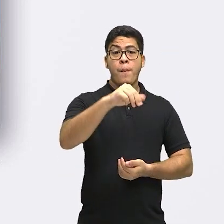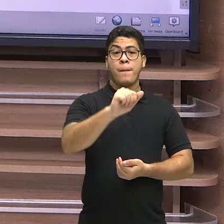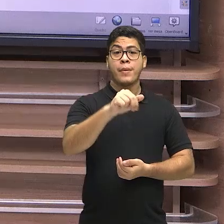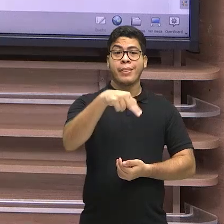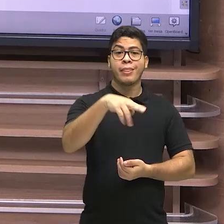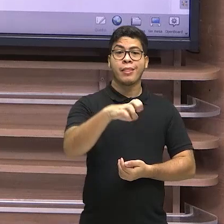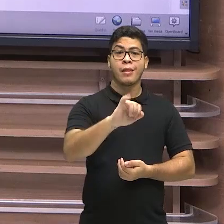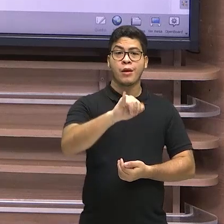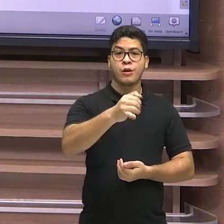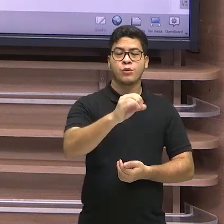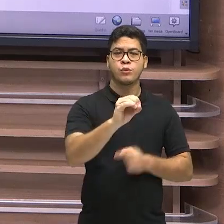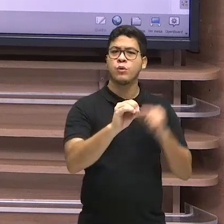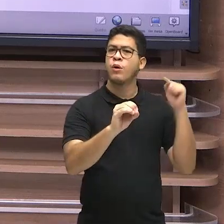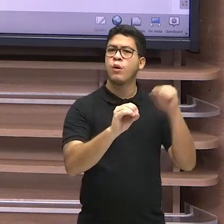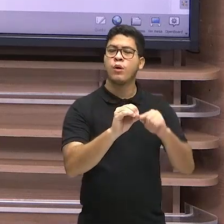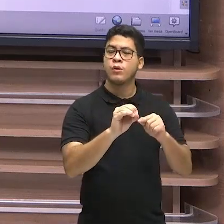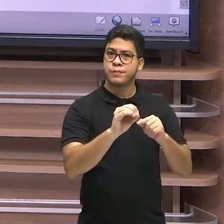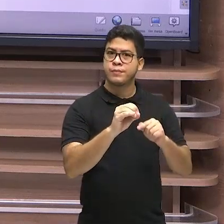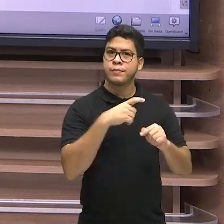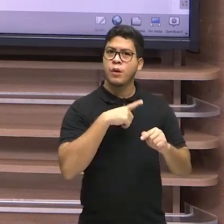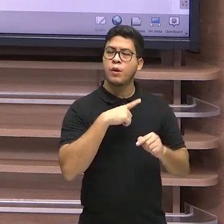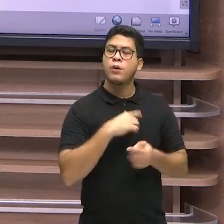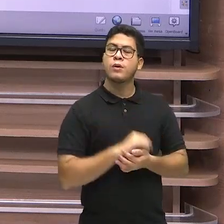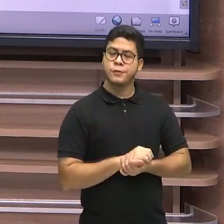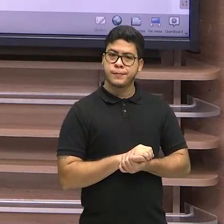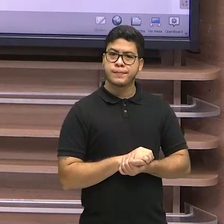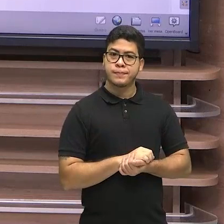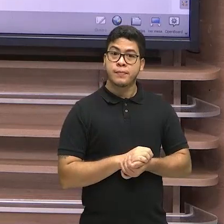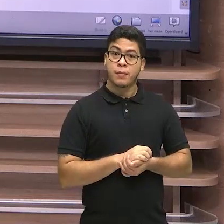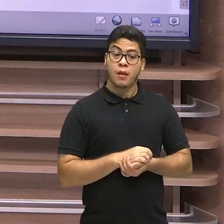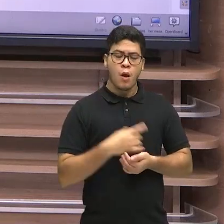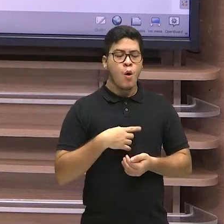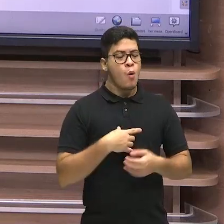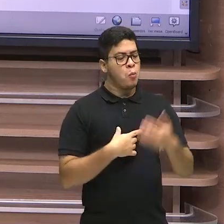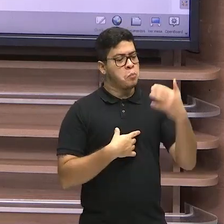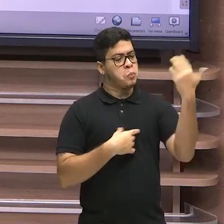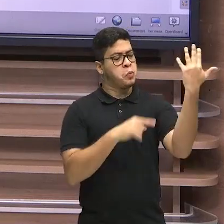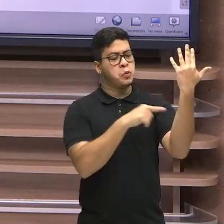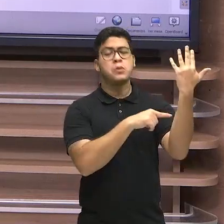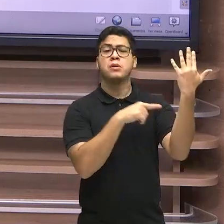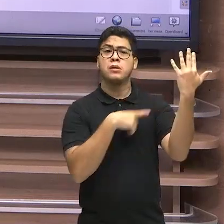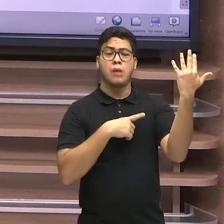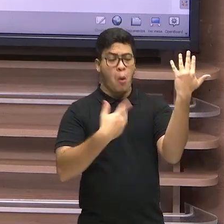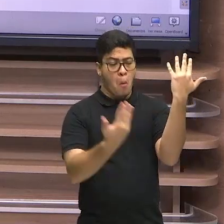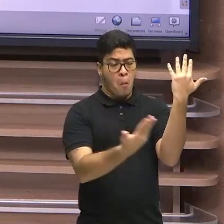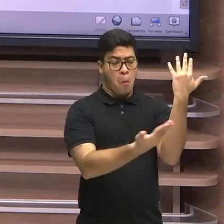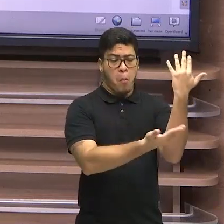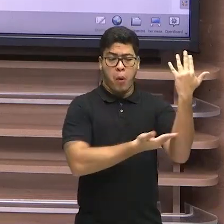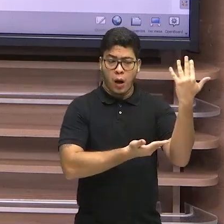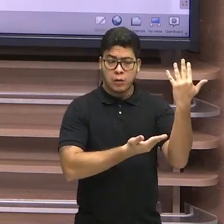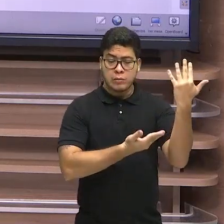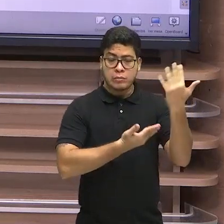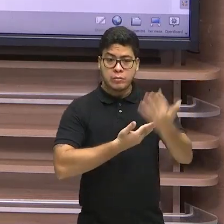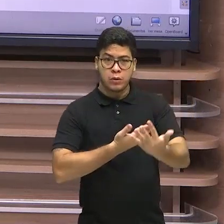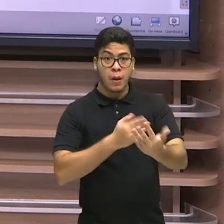uso a natureza, tenho rendimentos, né? Tiro algum proveito, até dinheiro,